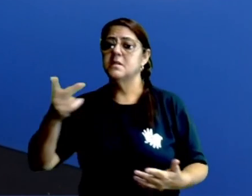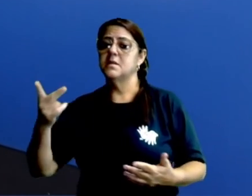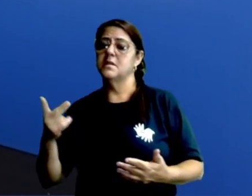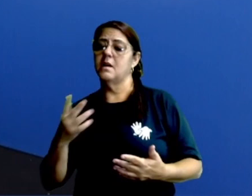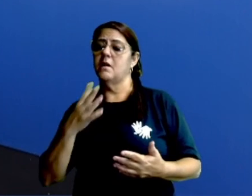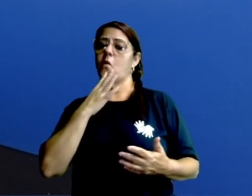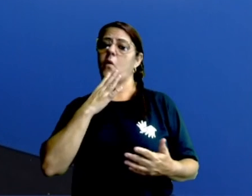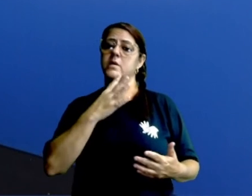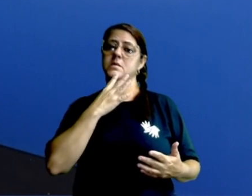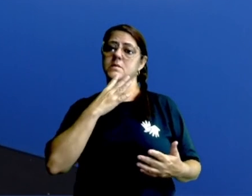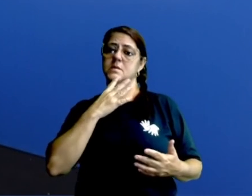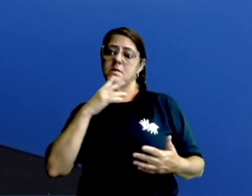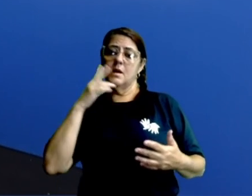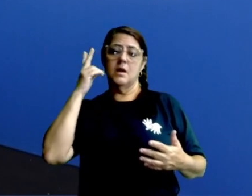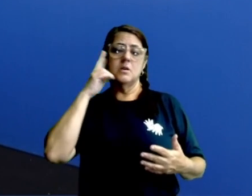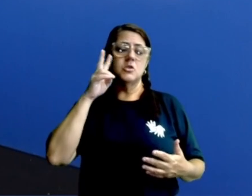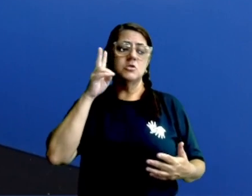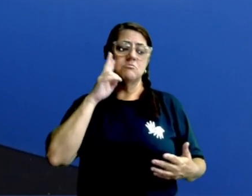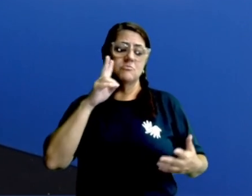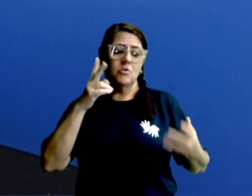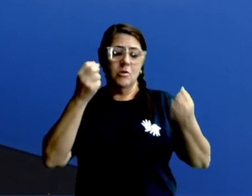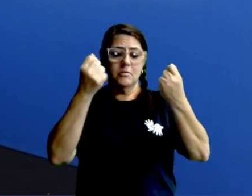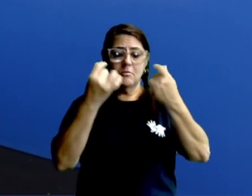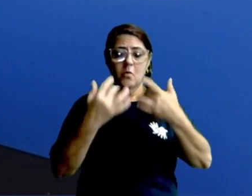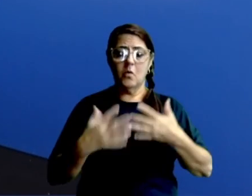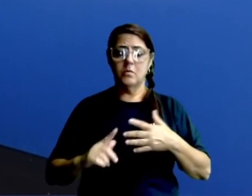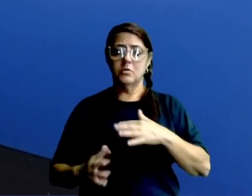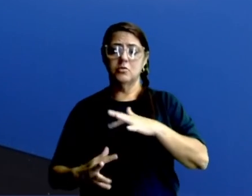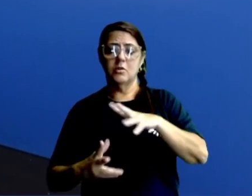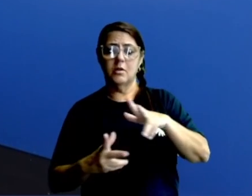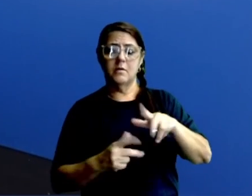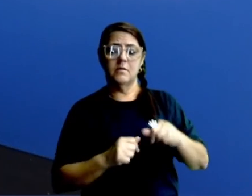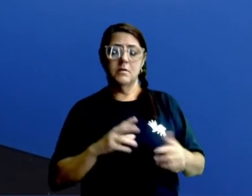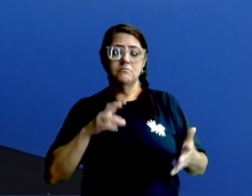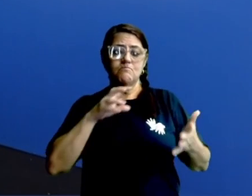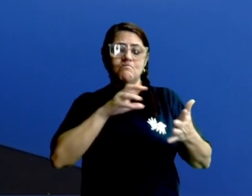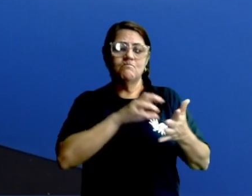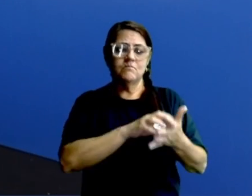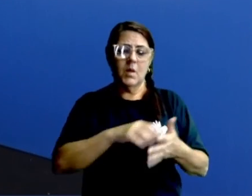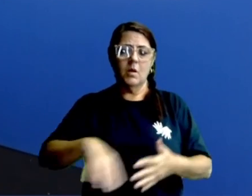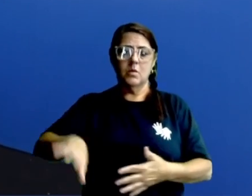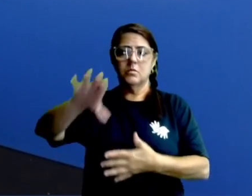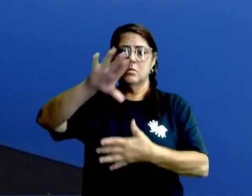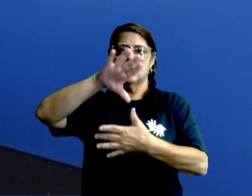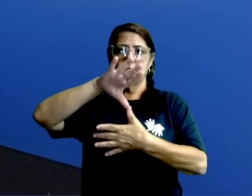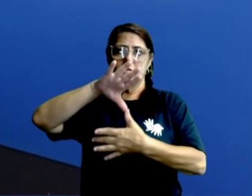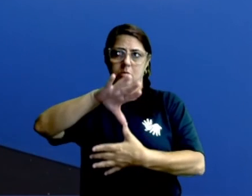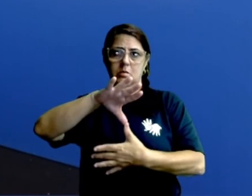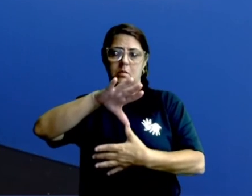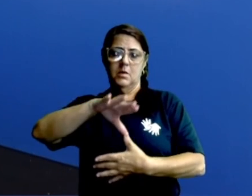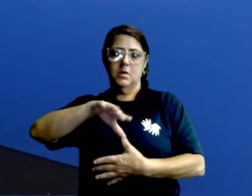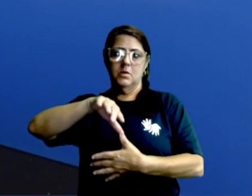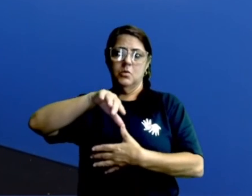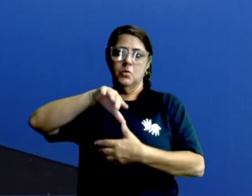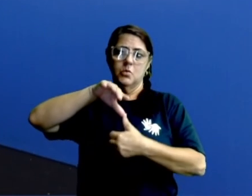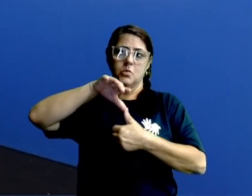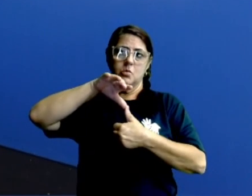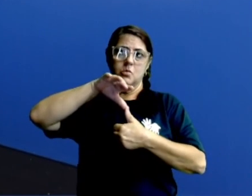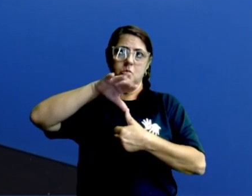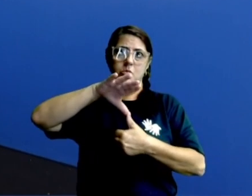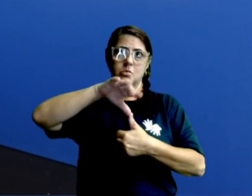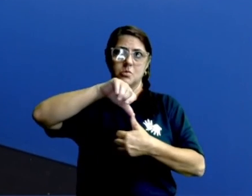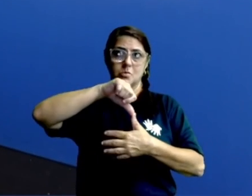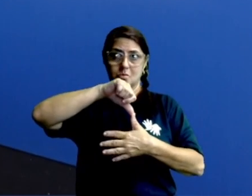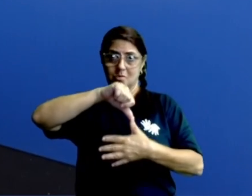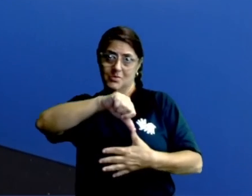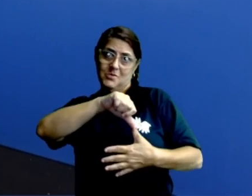história. Então essa é uma aula que eu gosto bastante, principalmente no que a gente concentra em relação à América do Sul, né? Então eu espero